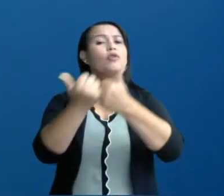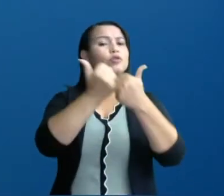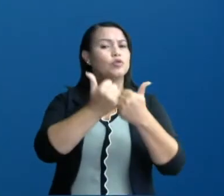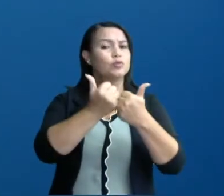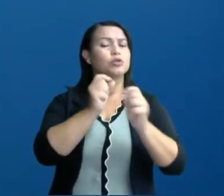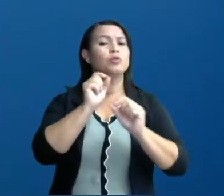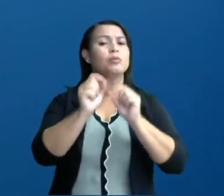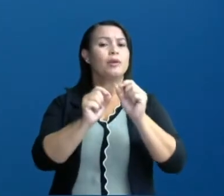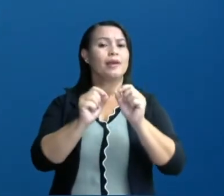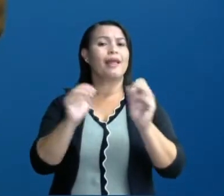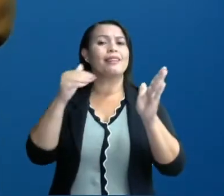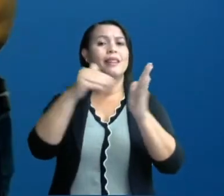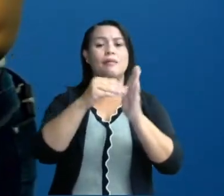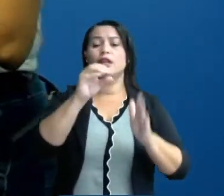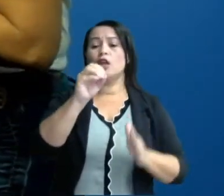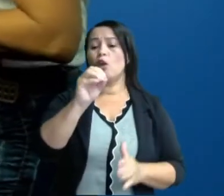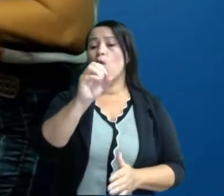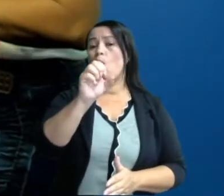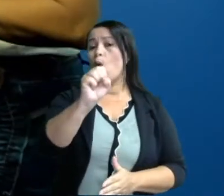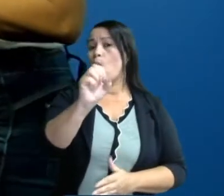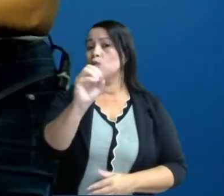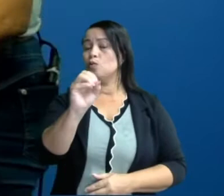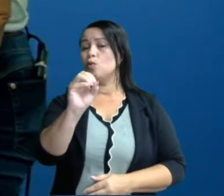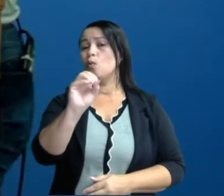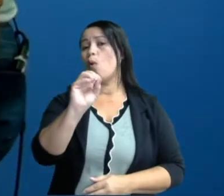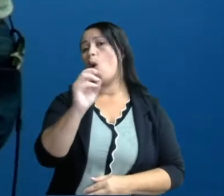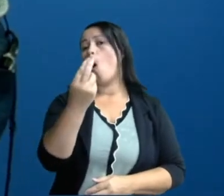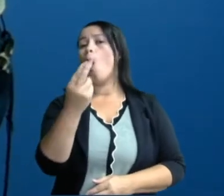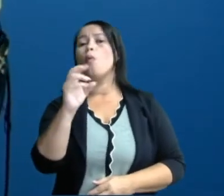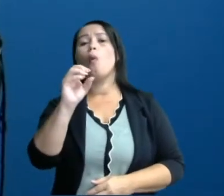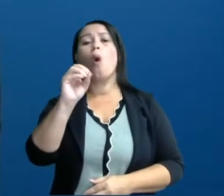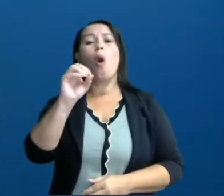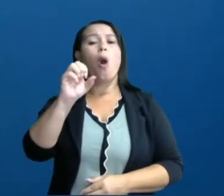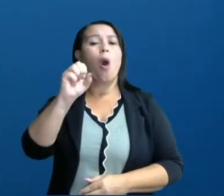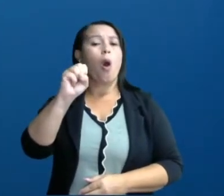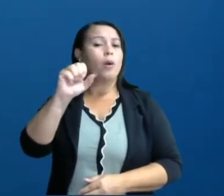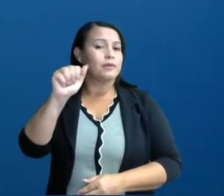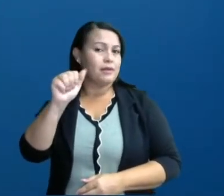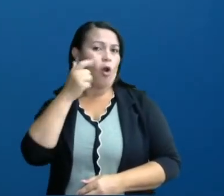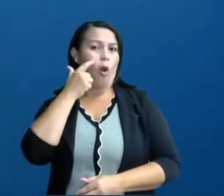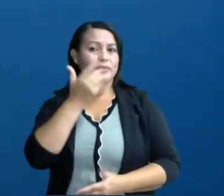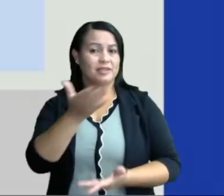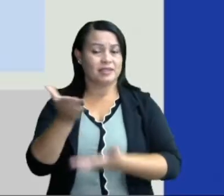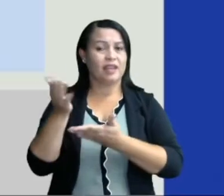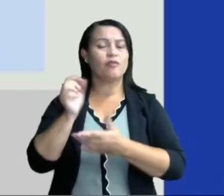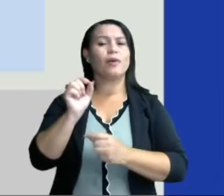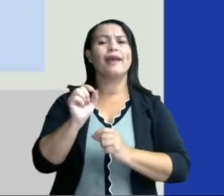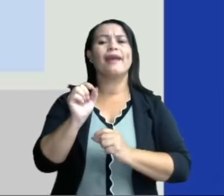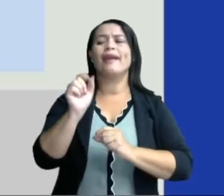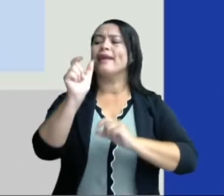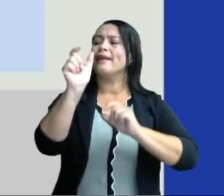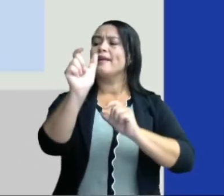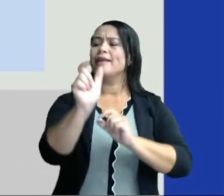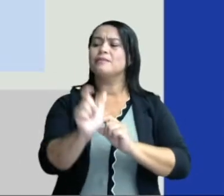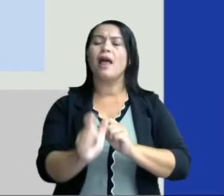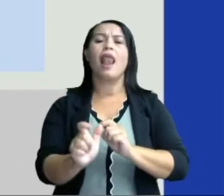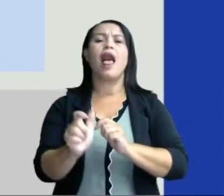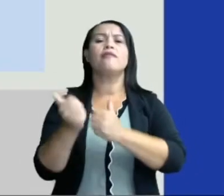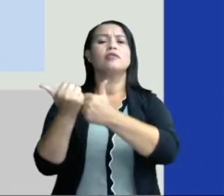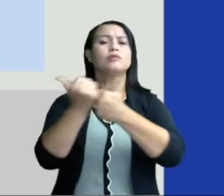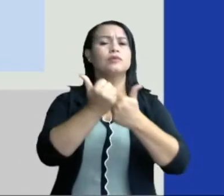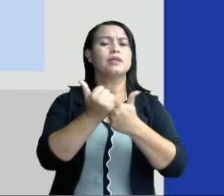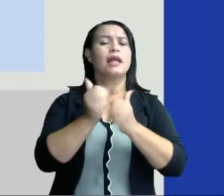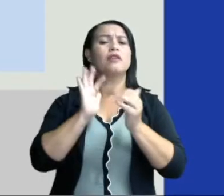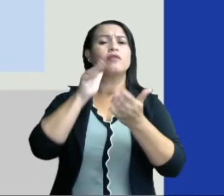eles terminam em oso ou osa. Então, ó, observe que as palavras usadas para substituir